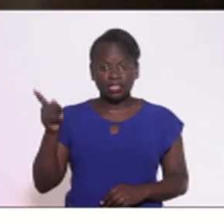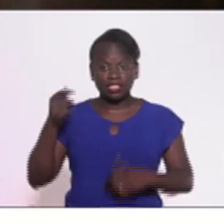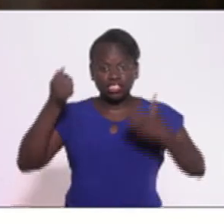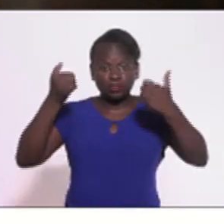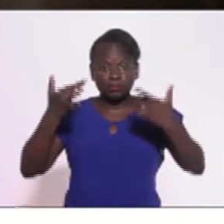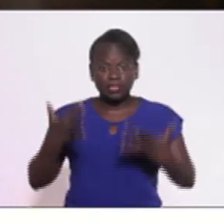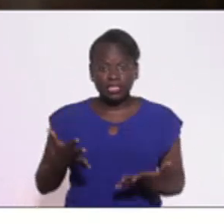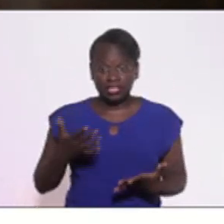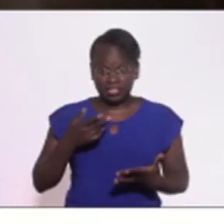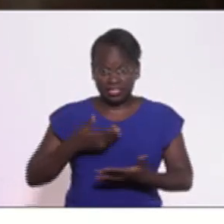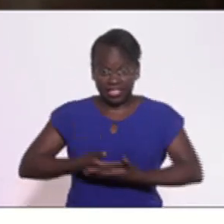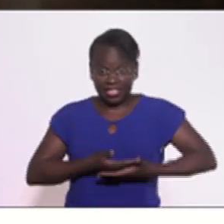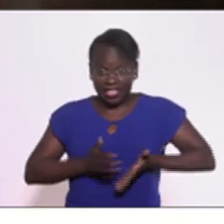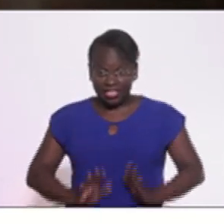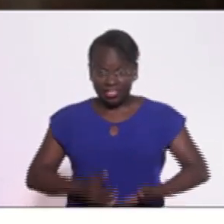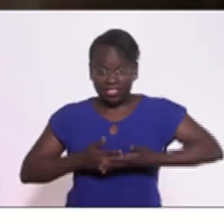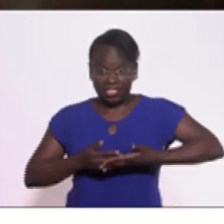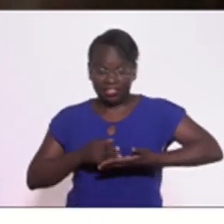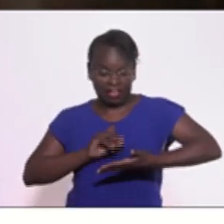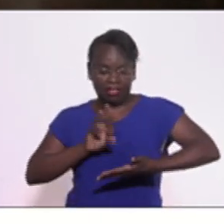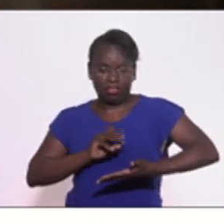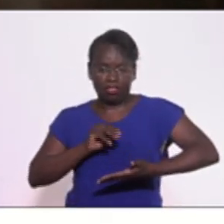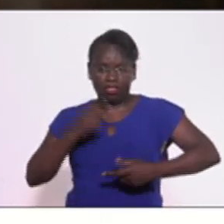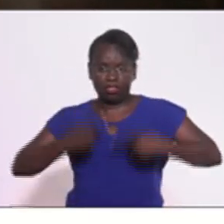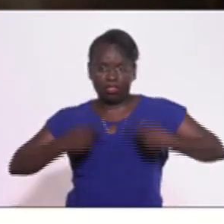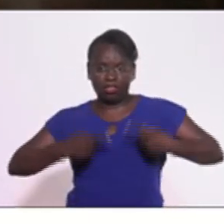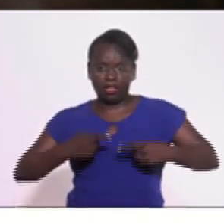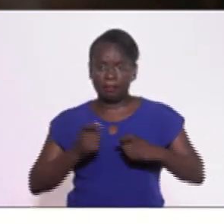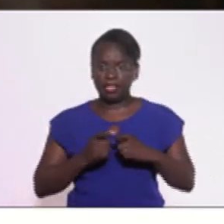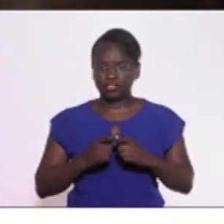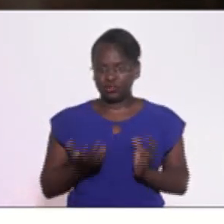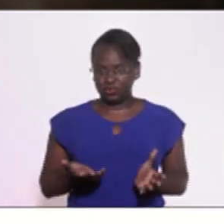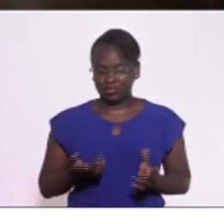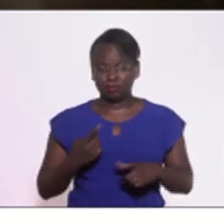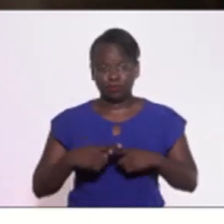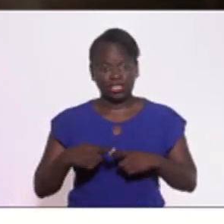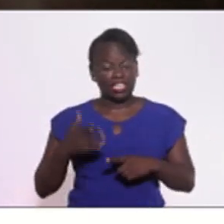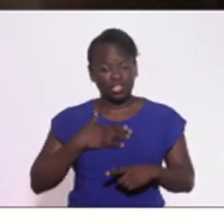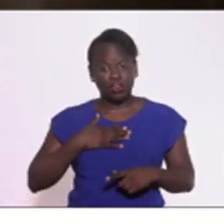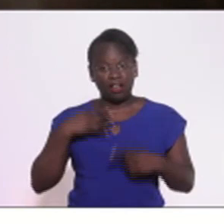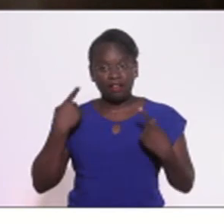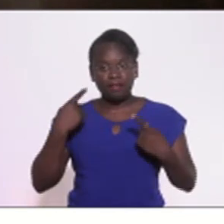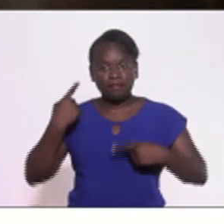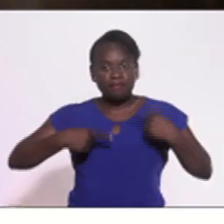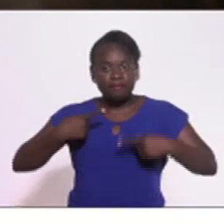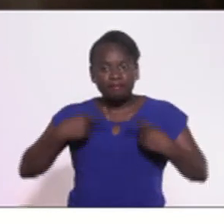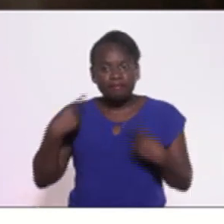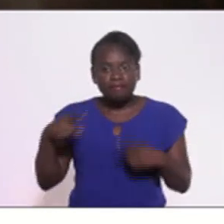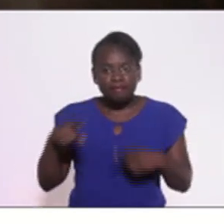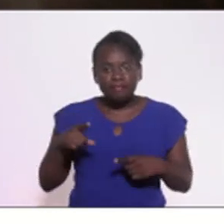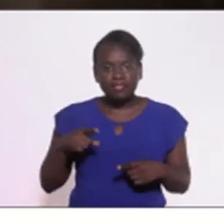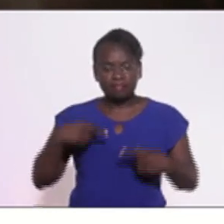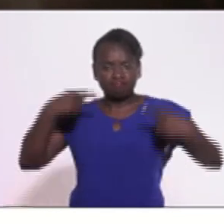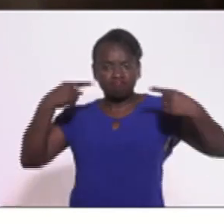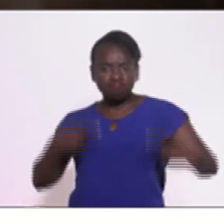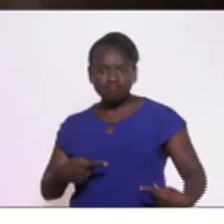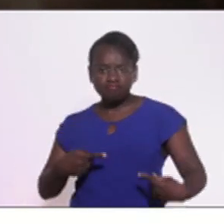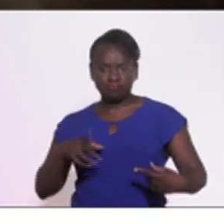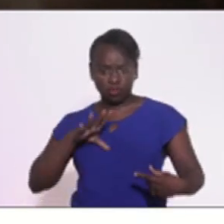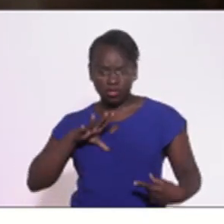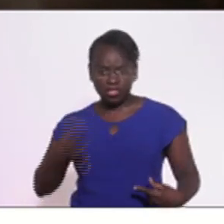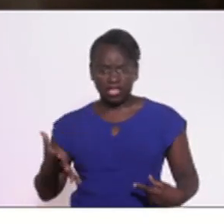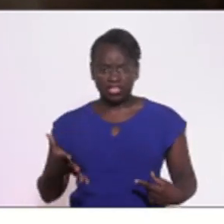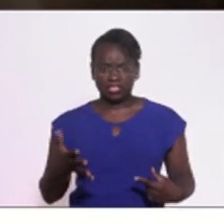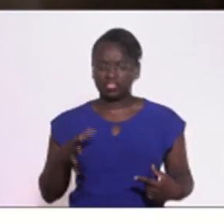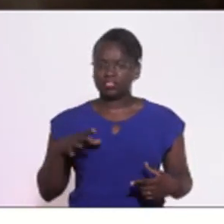falasse quando nasceu, ele ia discutir alguma coisa com o médico, porque ele é polêmico, ele enfrenta as coisas, ele